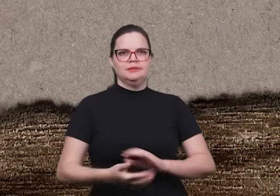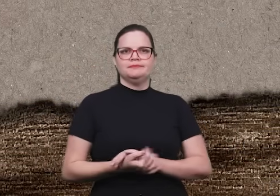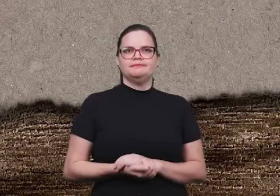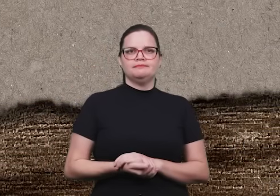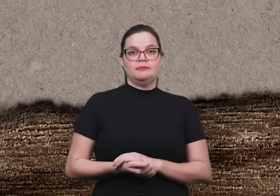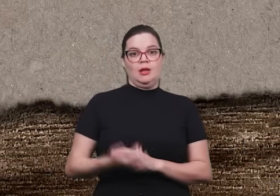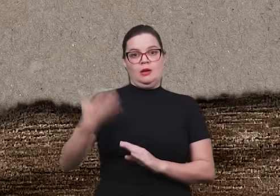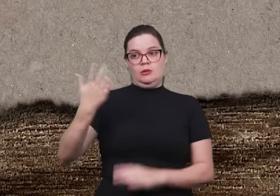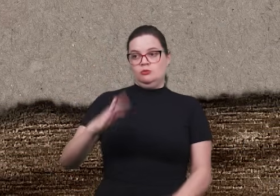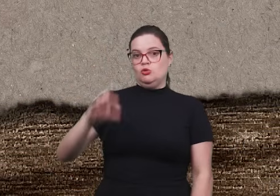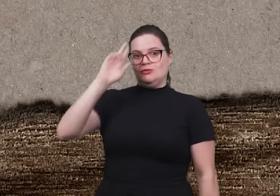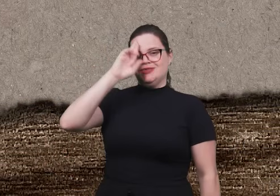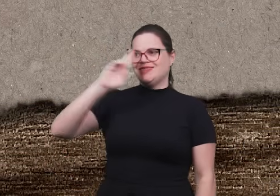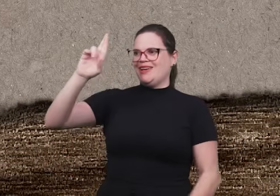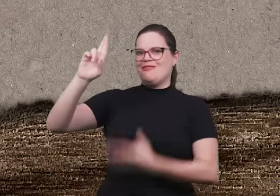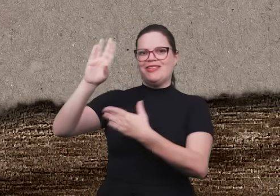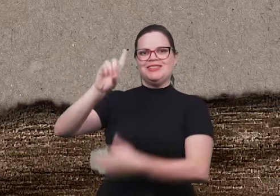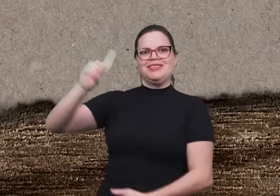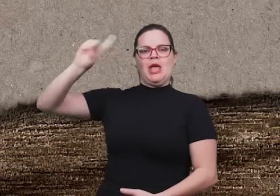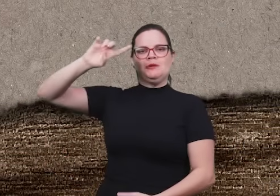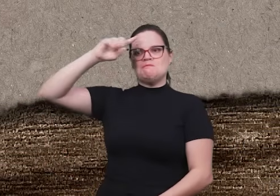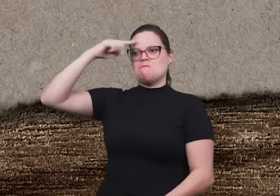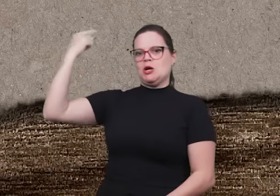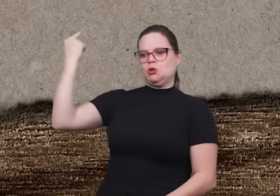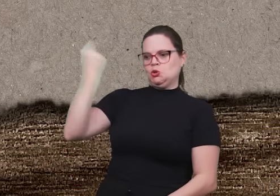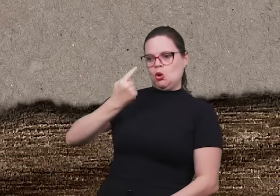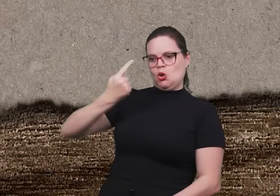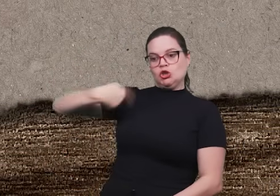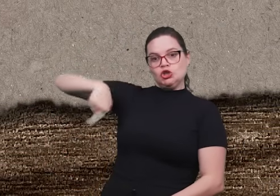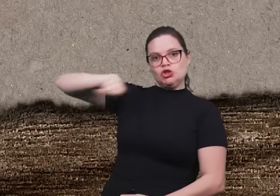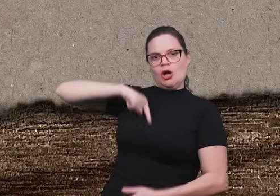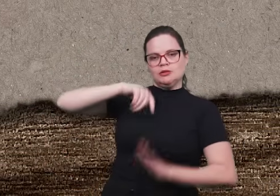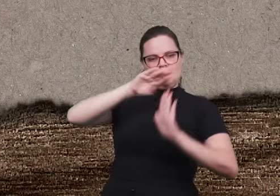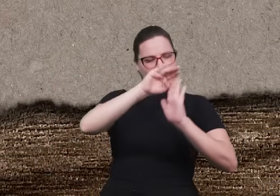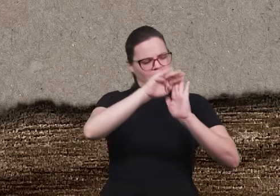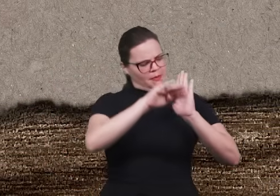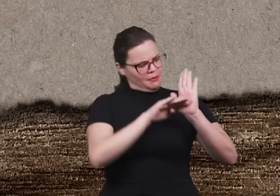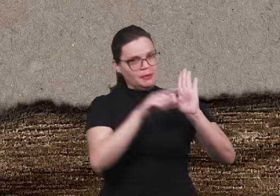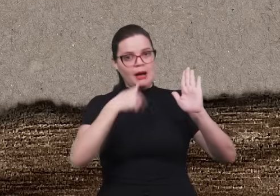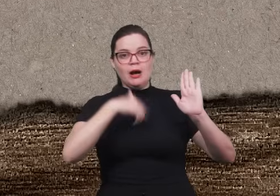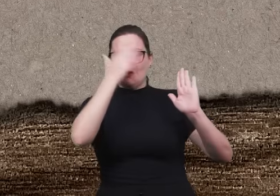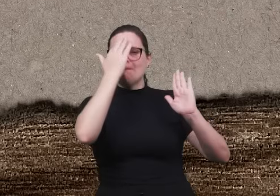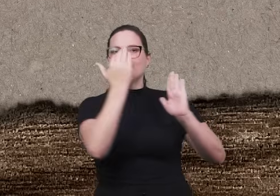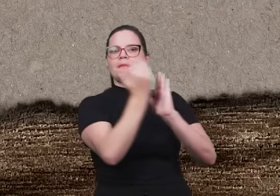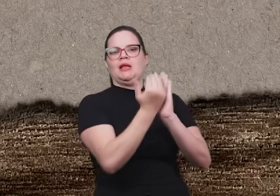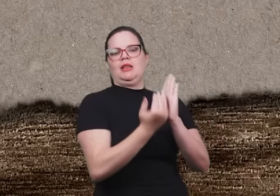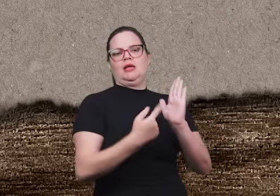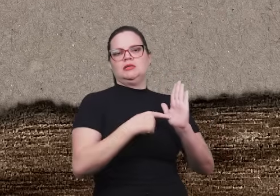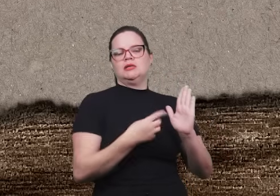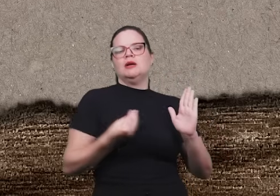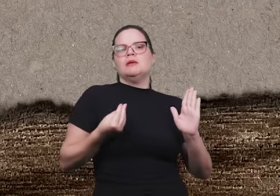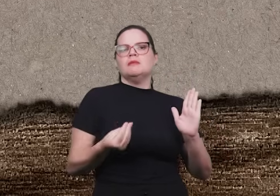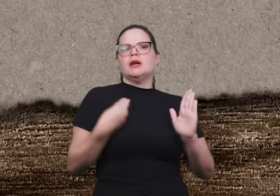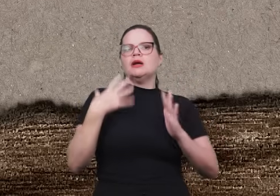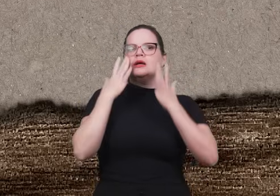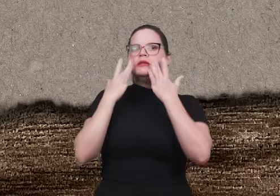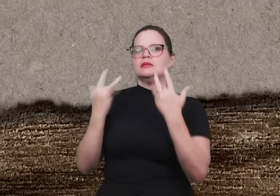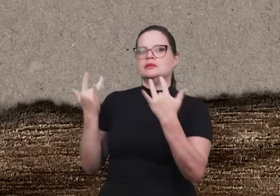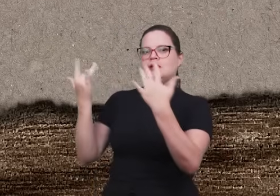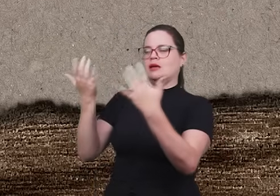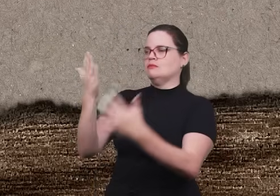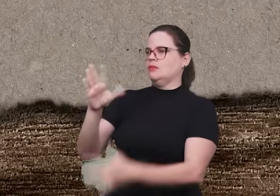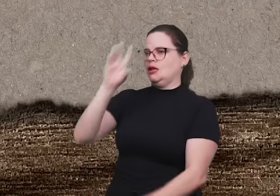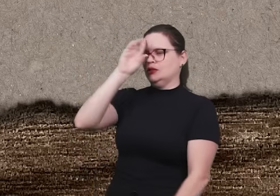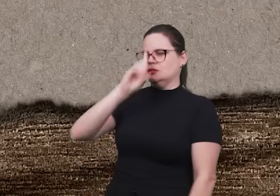Senhor nos ordenou que fizéssemos todos estes estatutos para temer ao Senhor